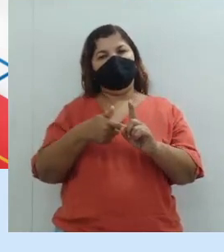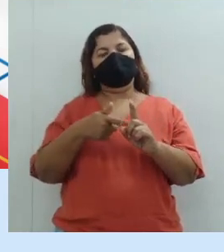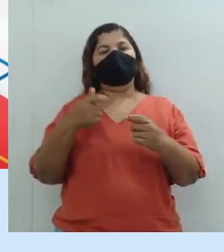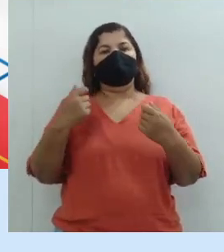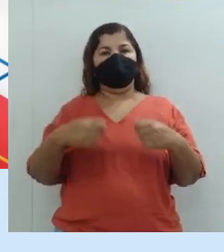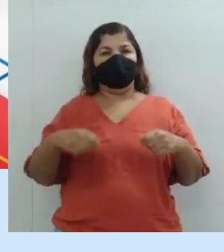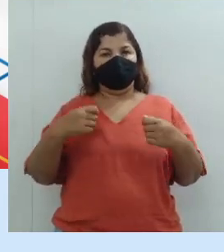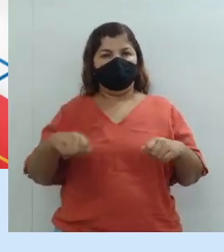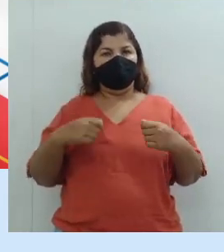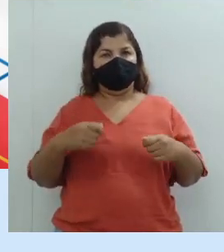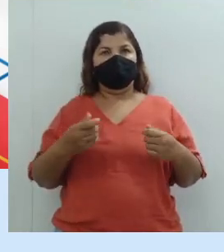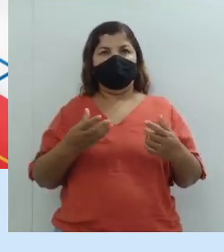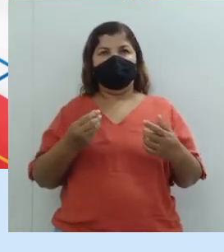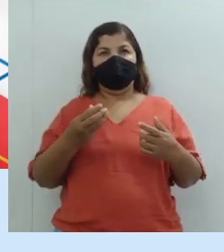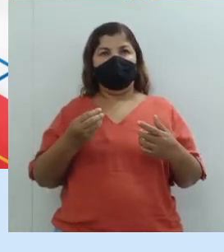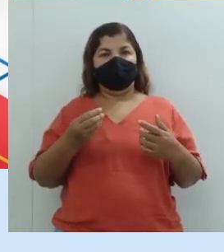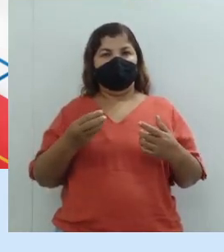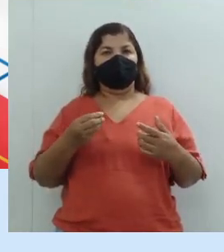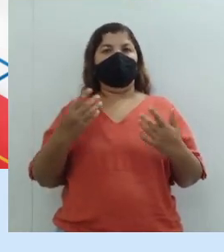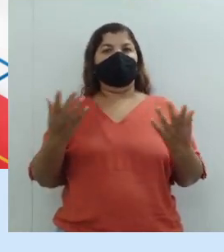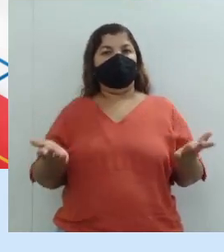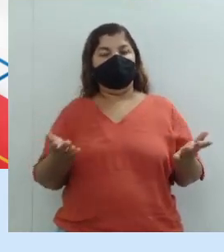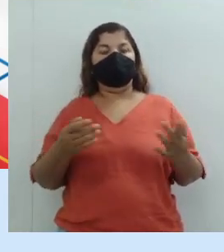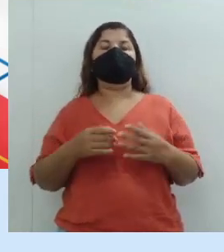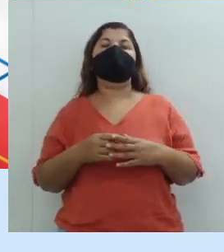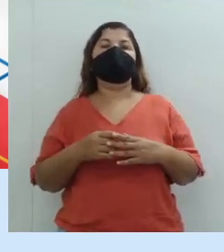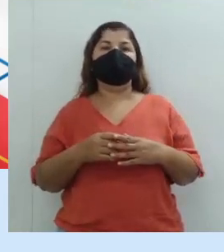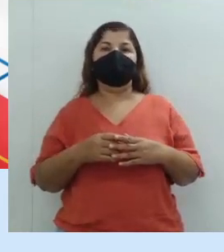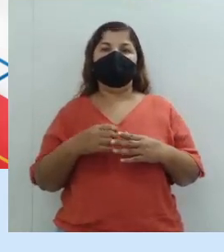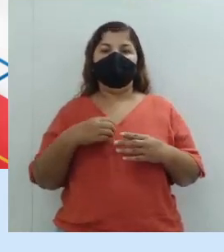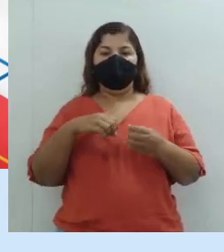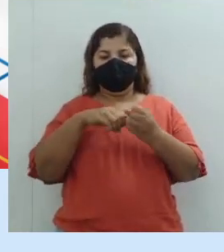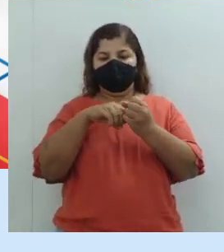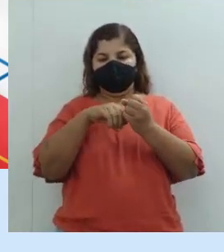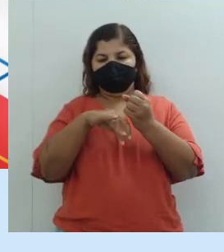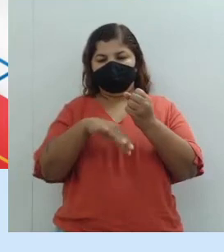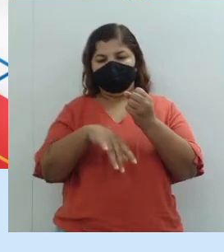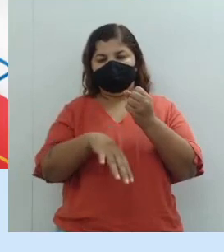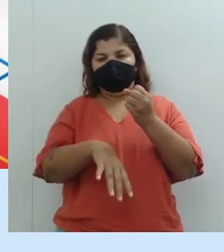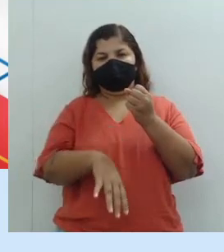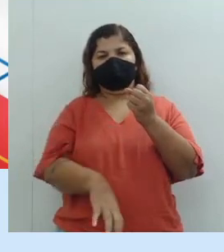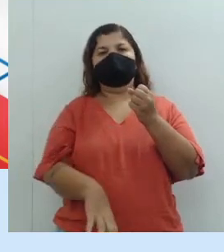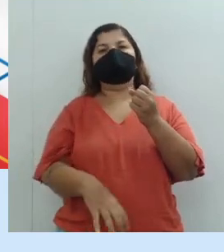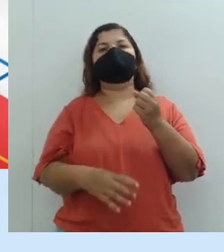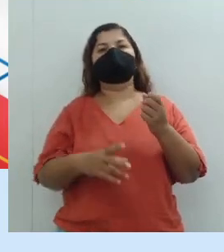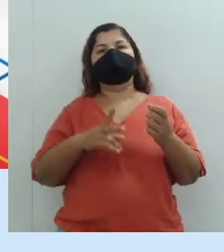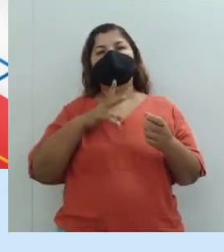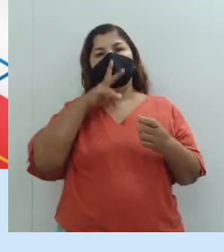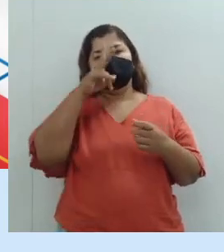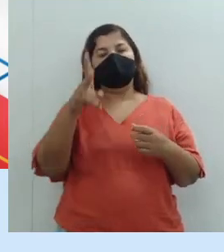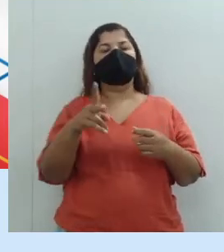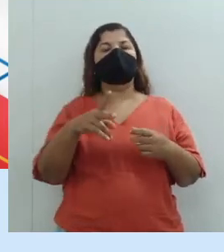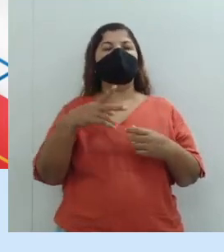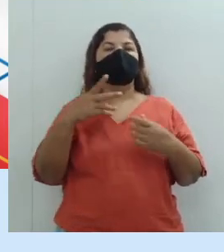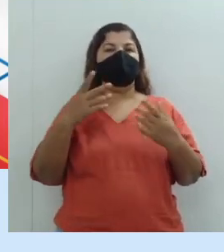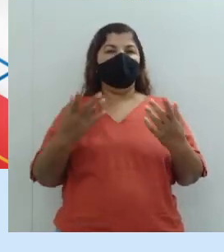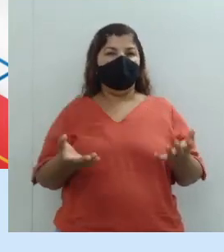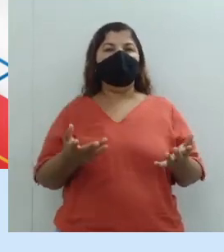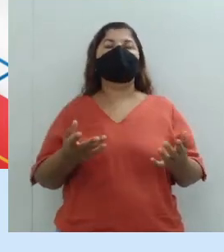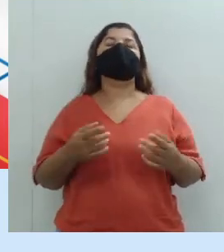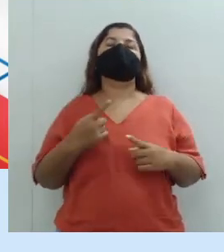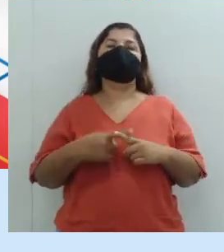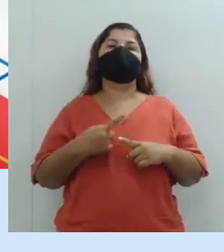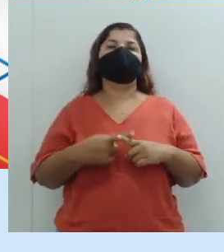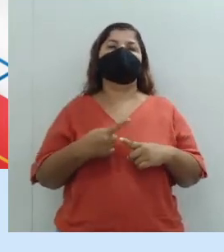vocês percebem que a quantidade de combustível ali que sai do foguete, né, sai aquela chama ali com combustível, é uma quantidade muito grande.